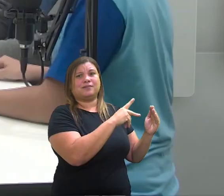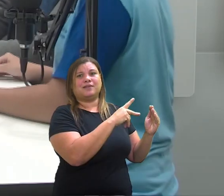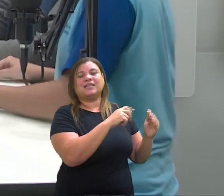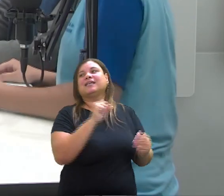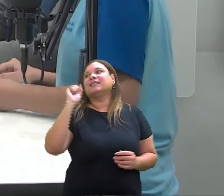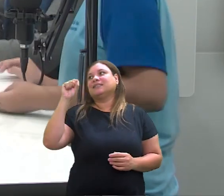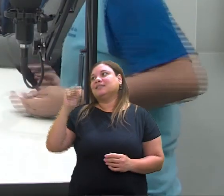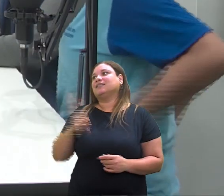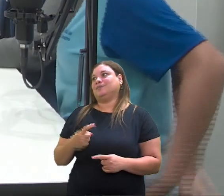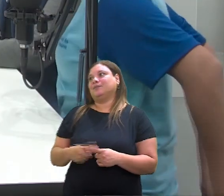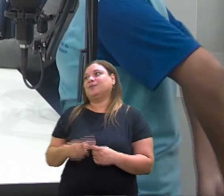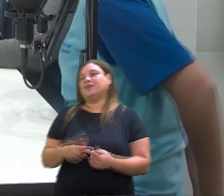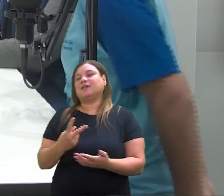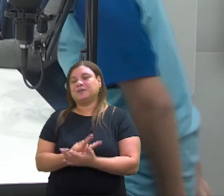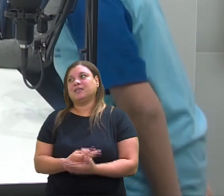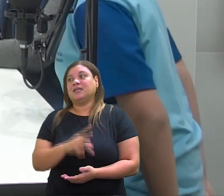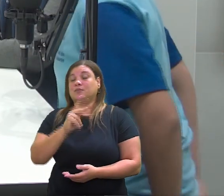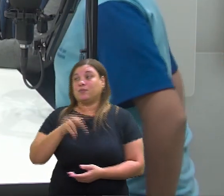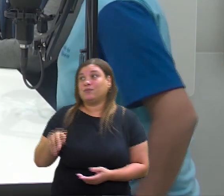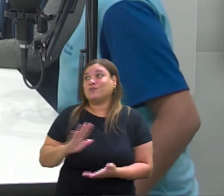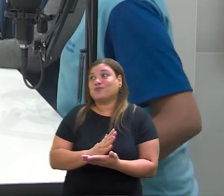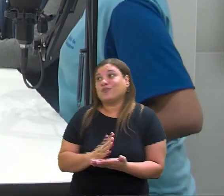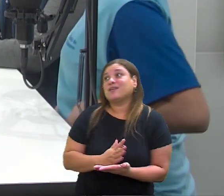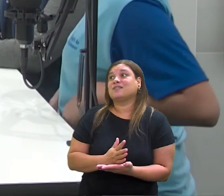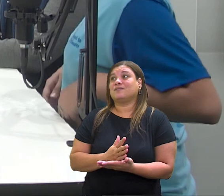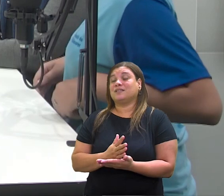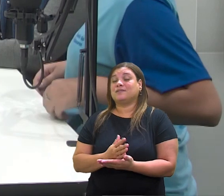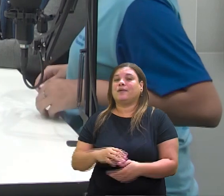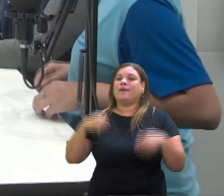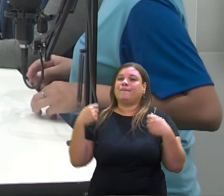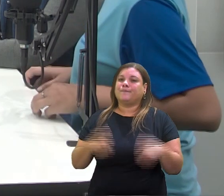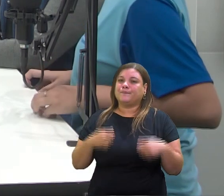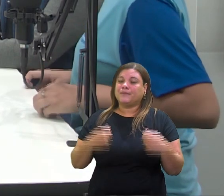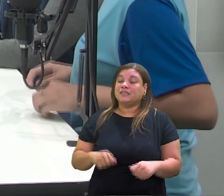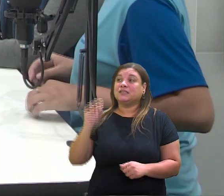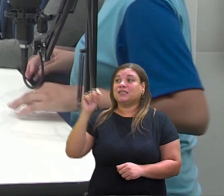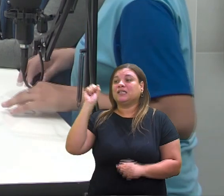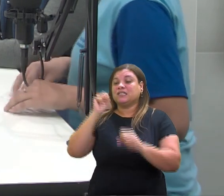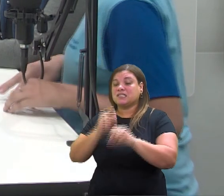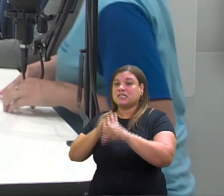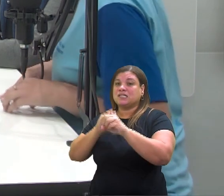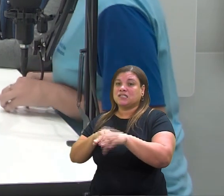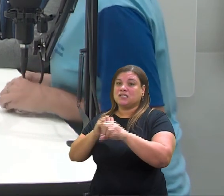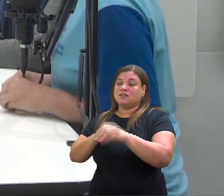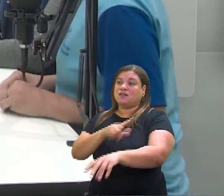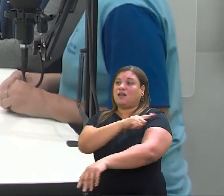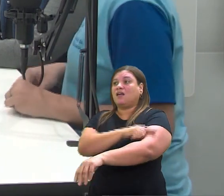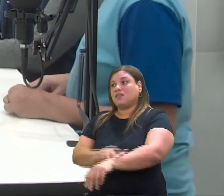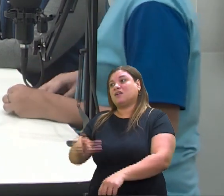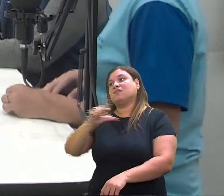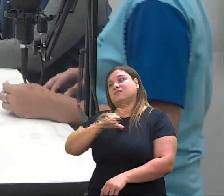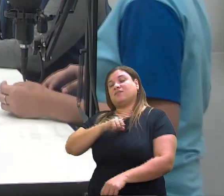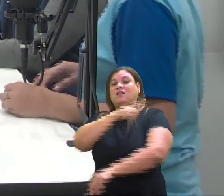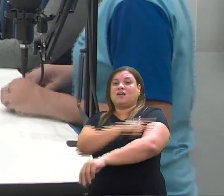Para depois ensinar matemática, porque ele não consegue falar. Então ele tem que explicar, ensinar, educar uma criança que não é